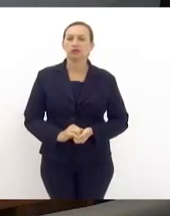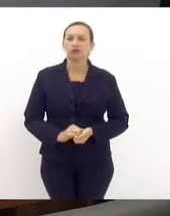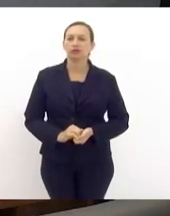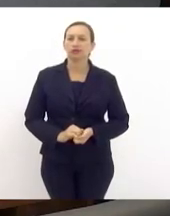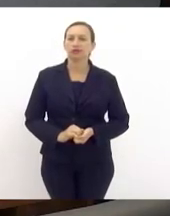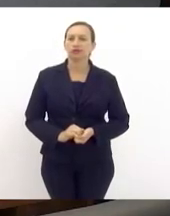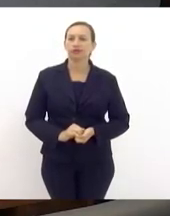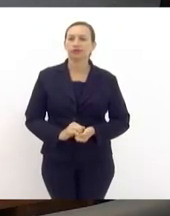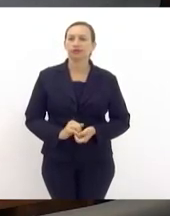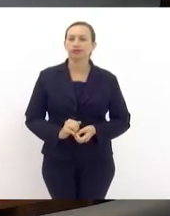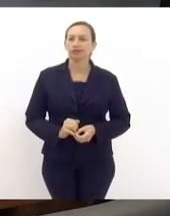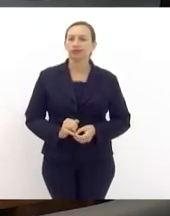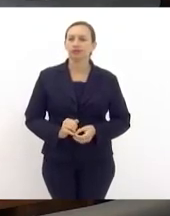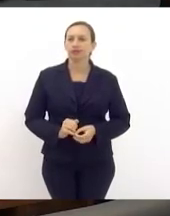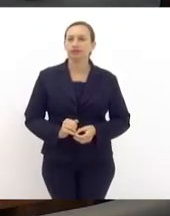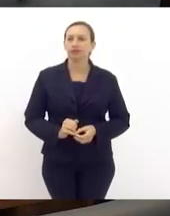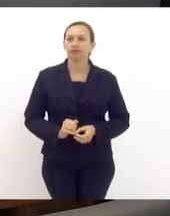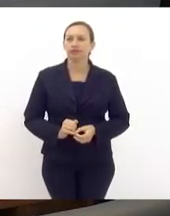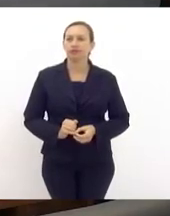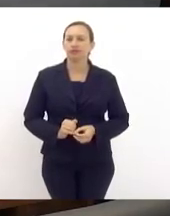Está aqui.